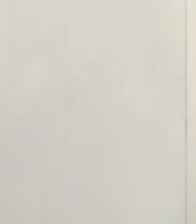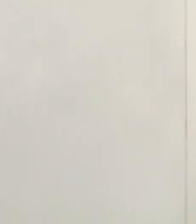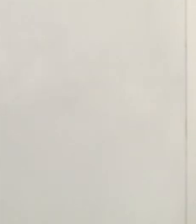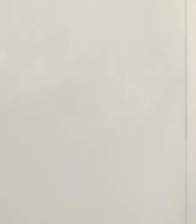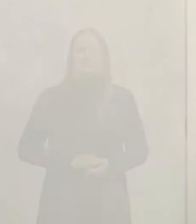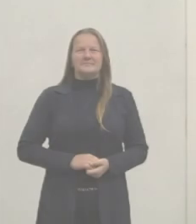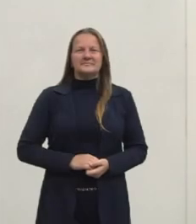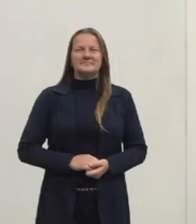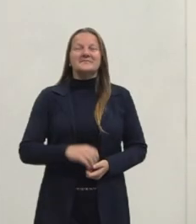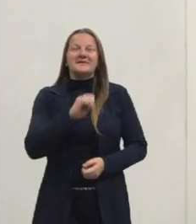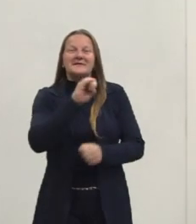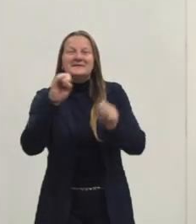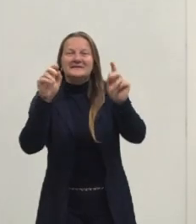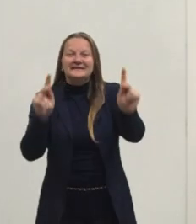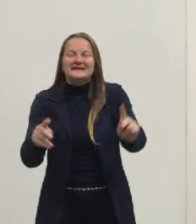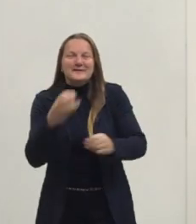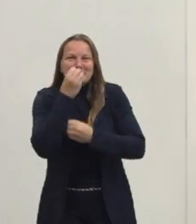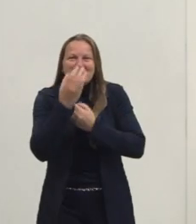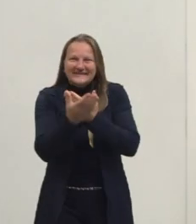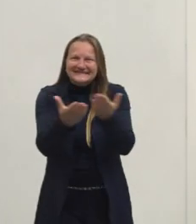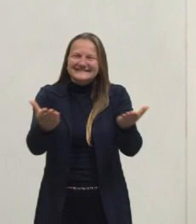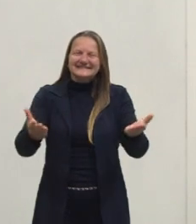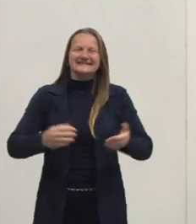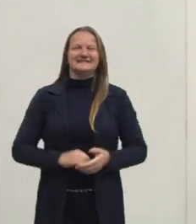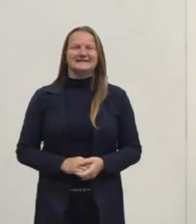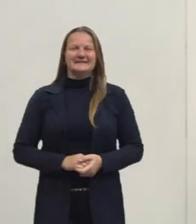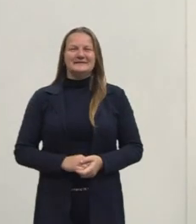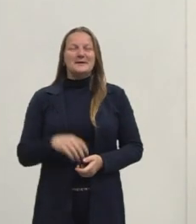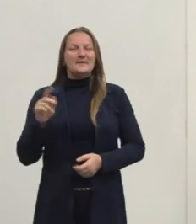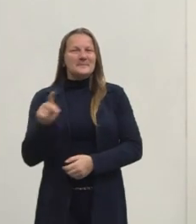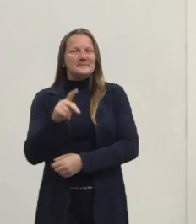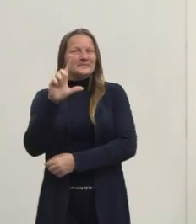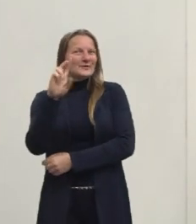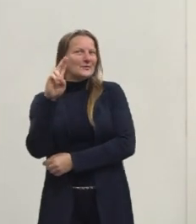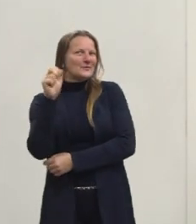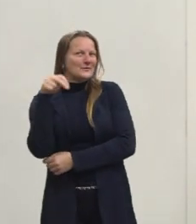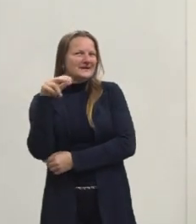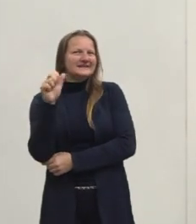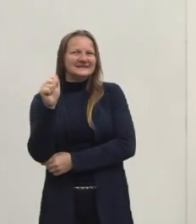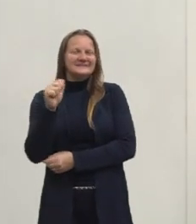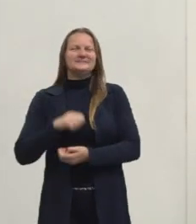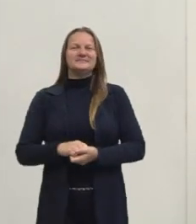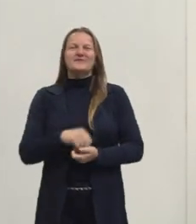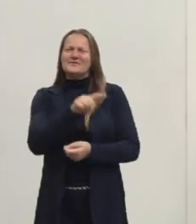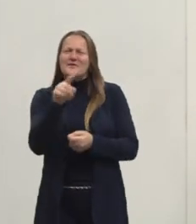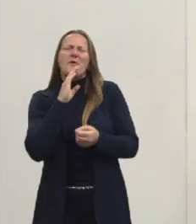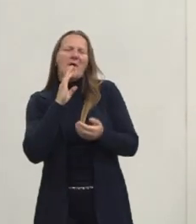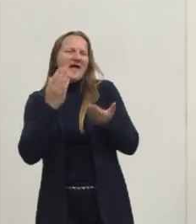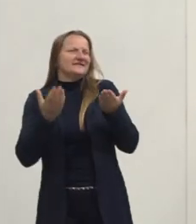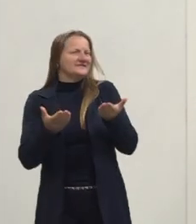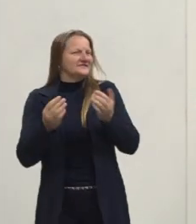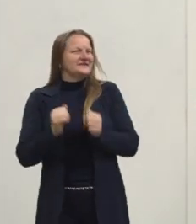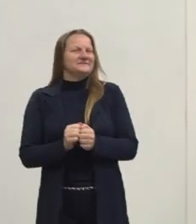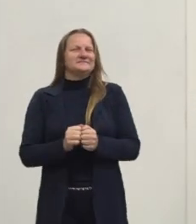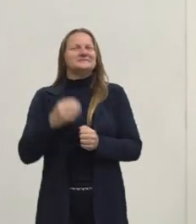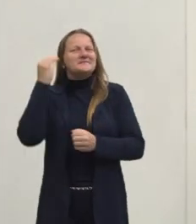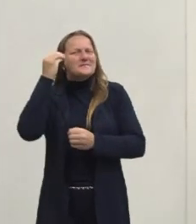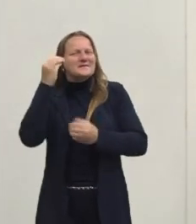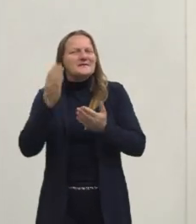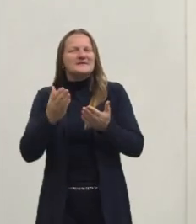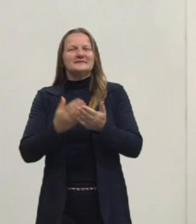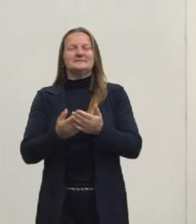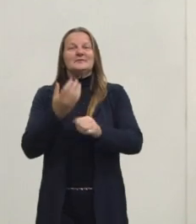E aí, pessoal, tudo bem com vocês? Sou a professora Luana Miller, vocês já me conhecem, trabalho componente